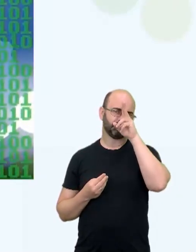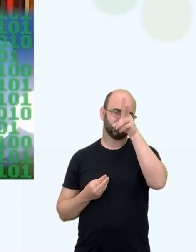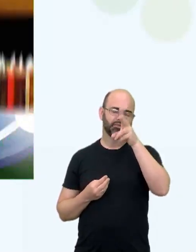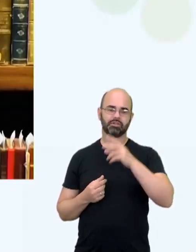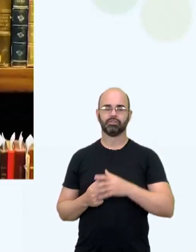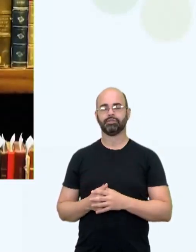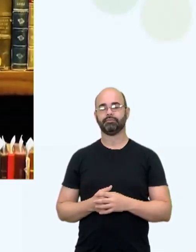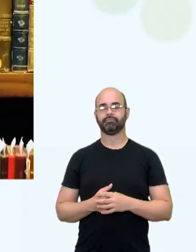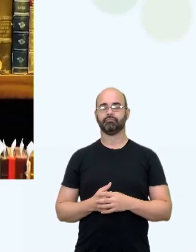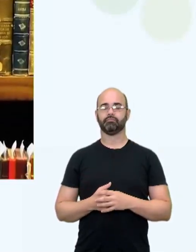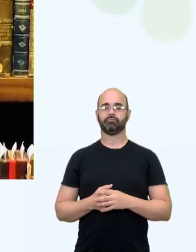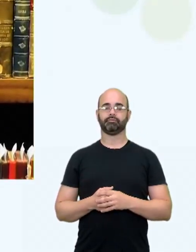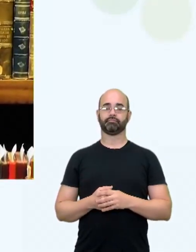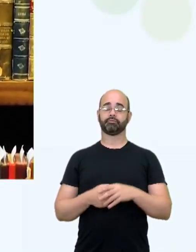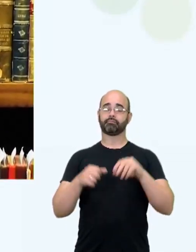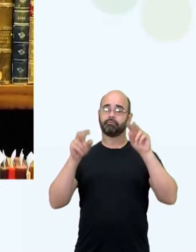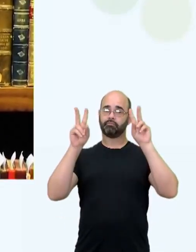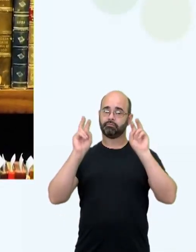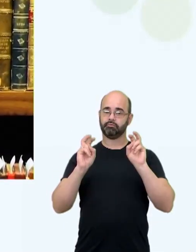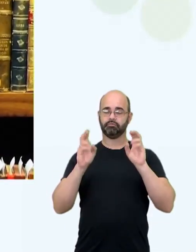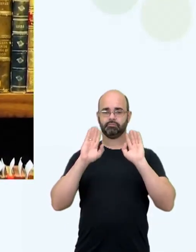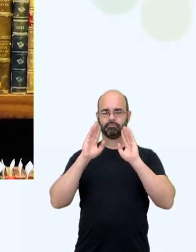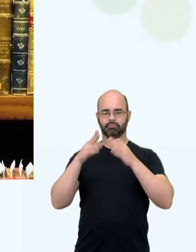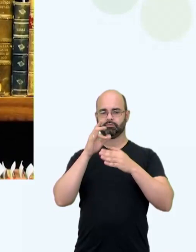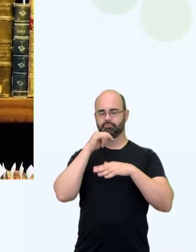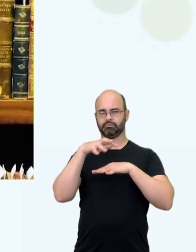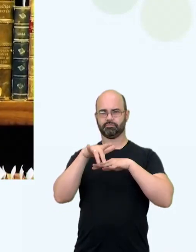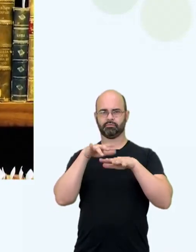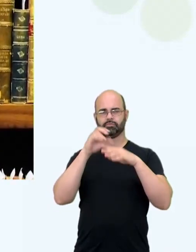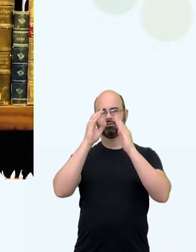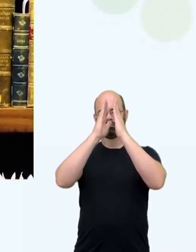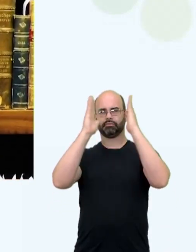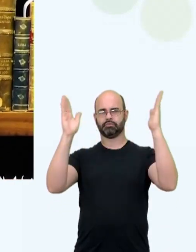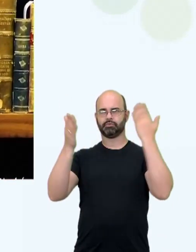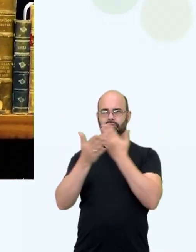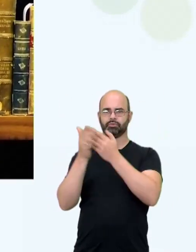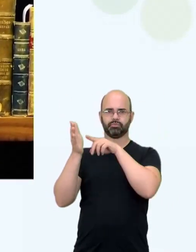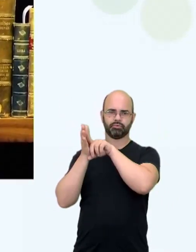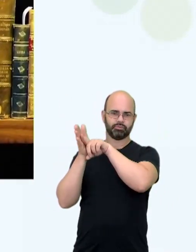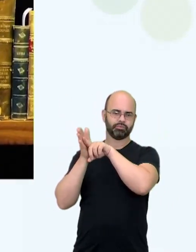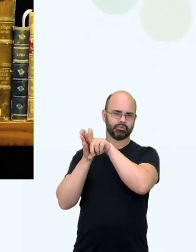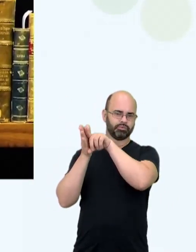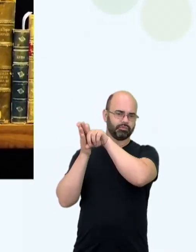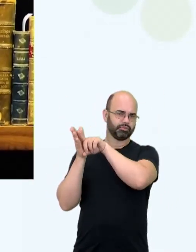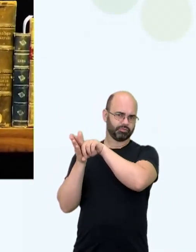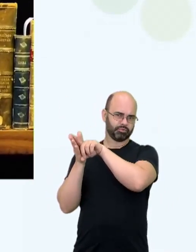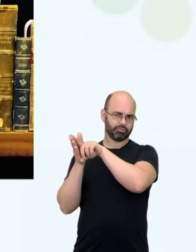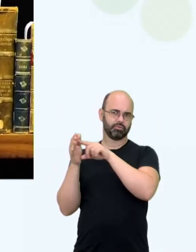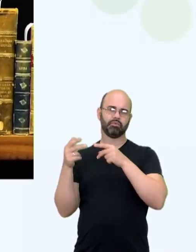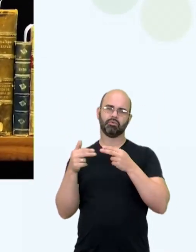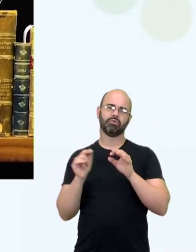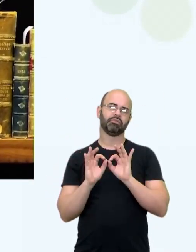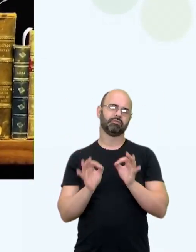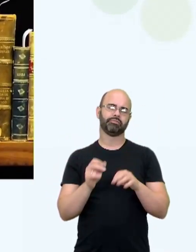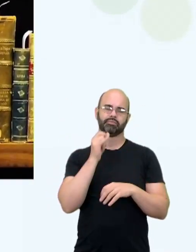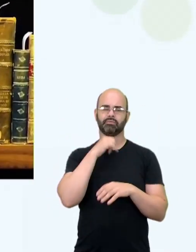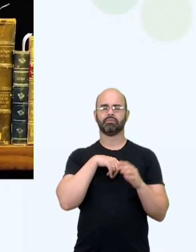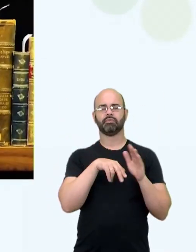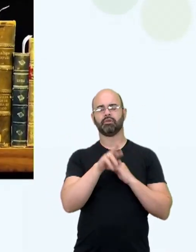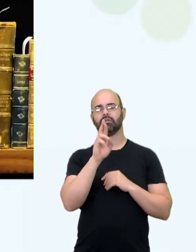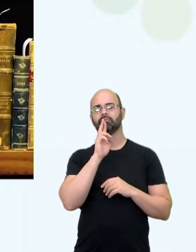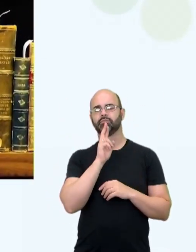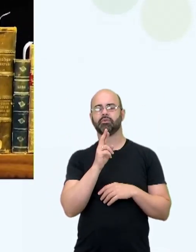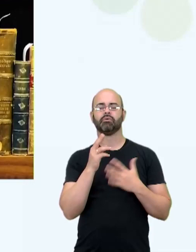tema, diretamente relacionado a áreas como arquivologia e biblioteconomia, envolve muito mais do que simplesmente responder a perguntas